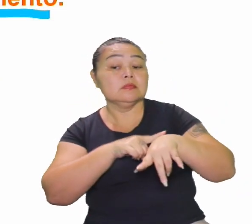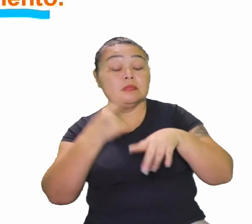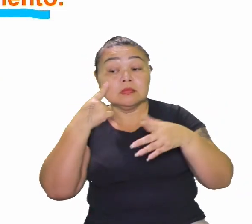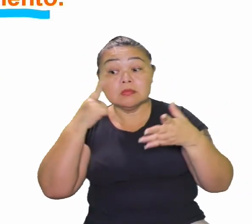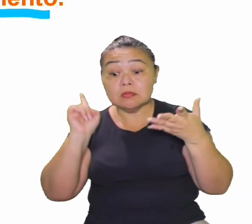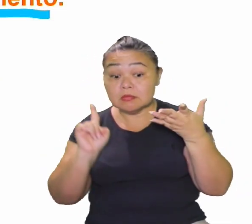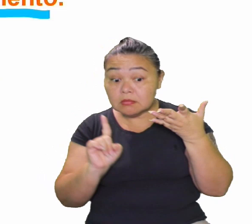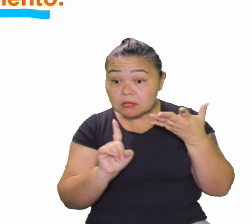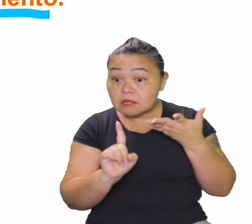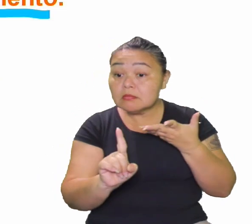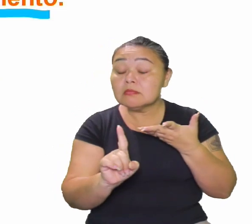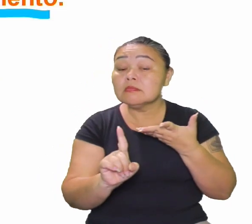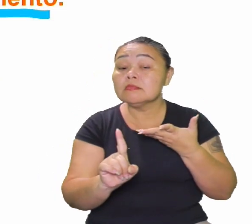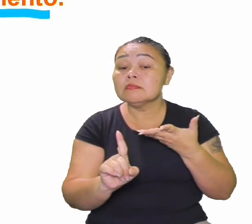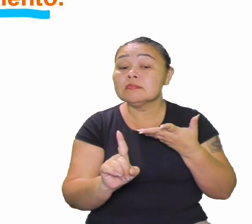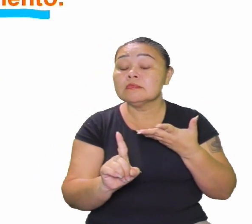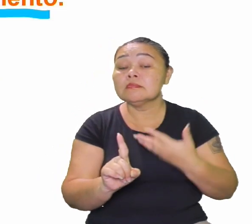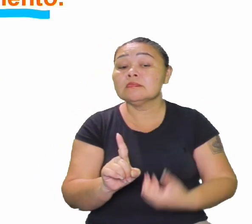de forma,